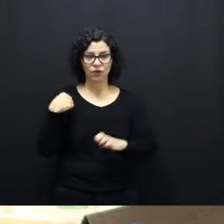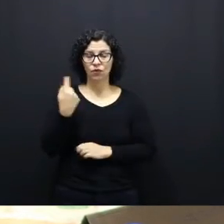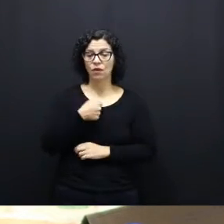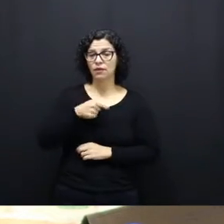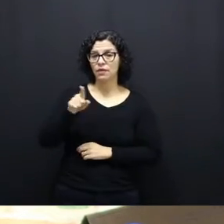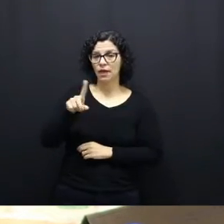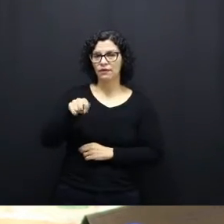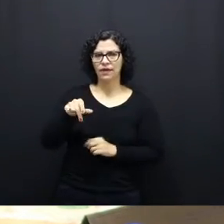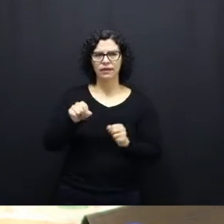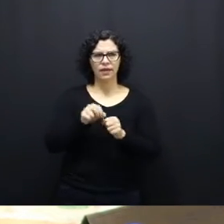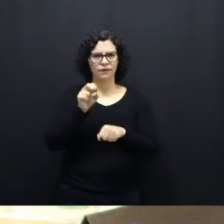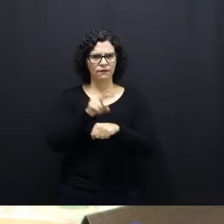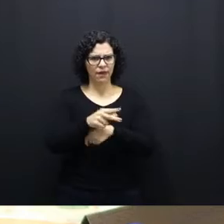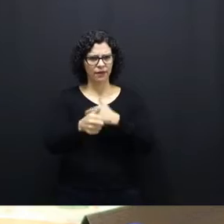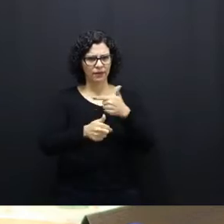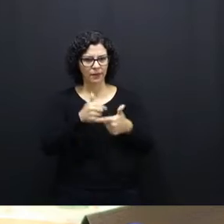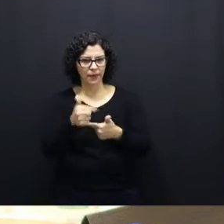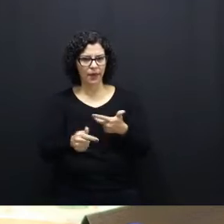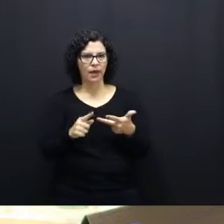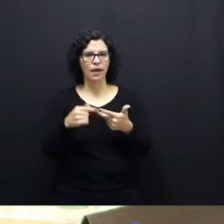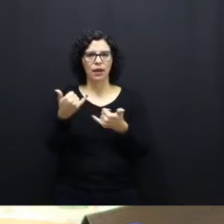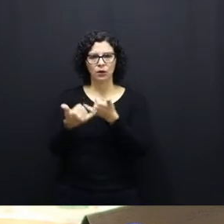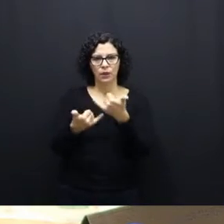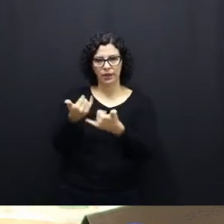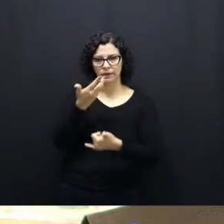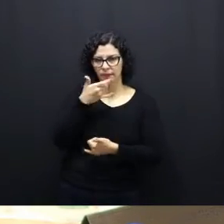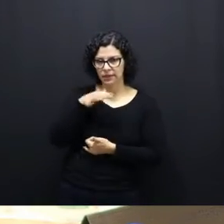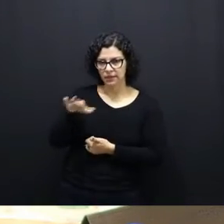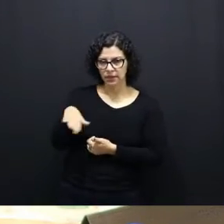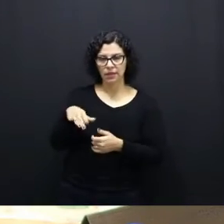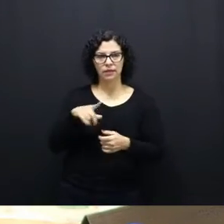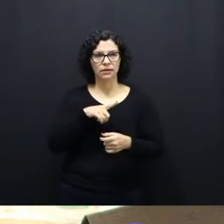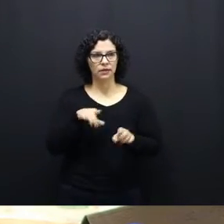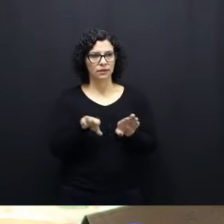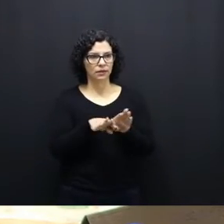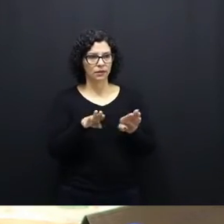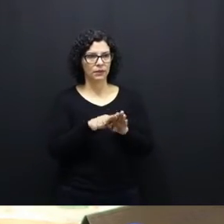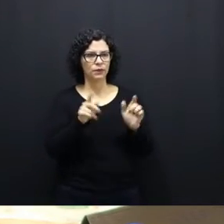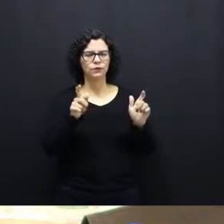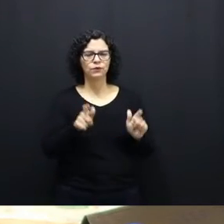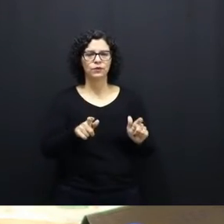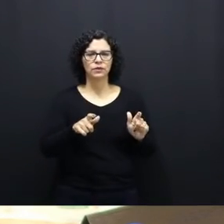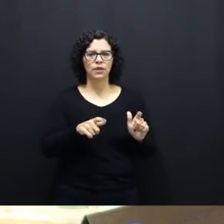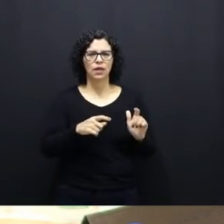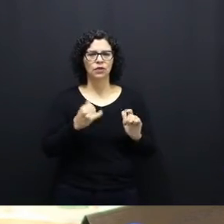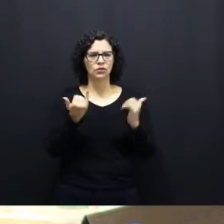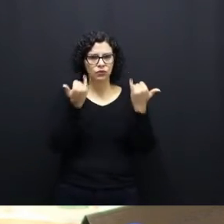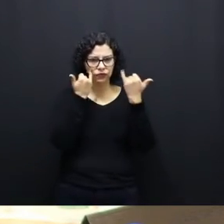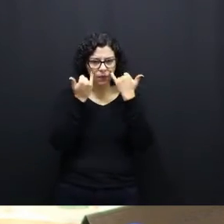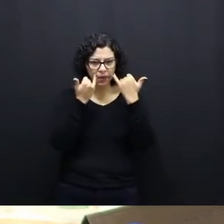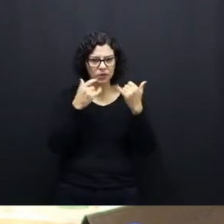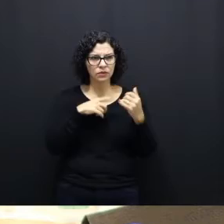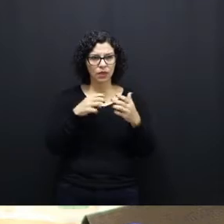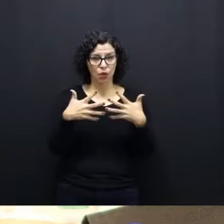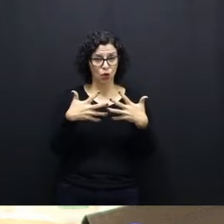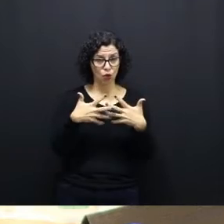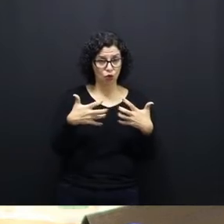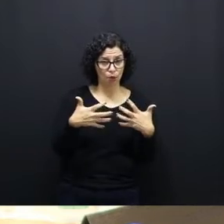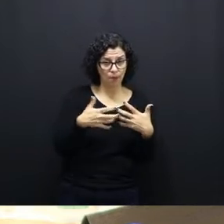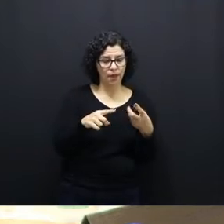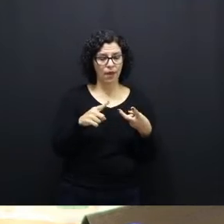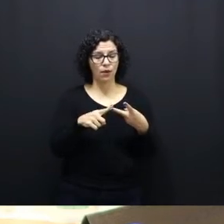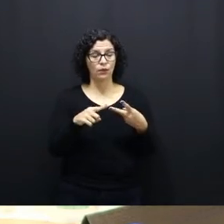ter lá vaga de emprego brincadeira para as crianças totem da a Copel e